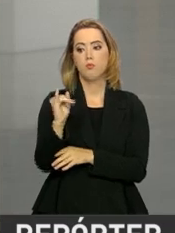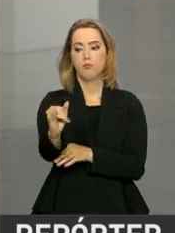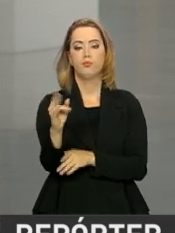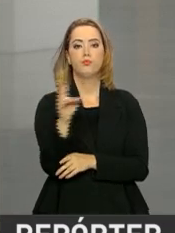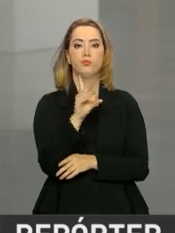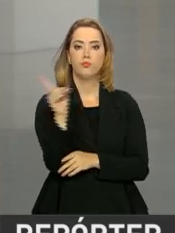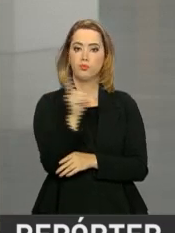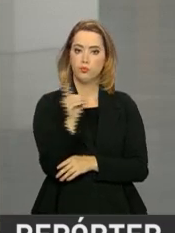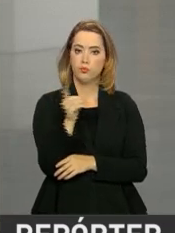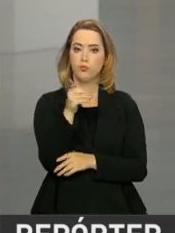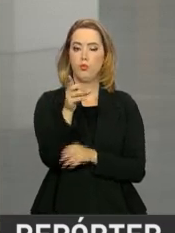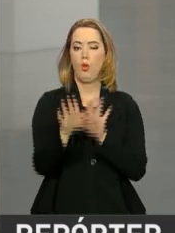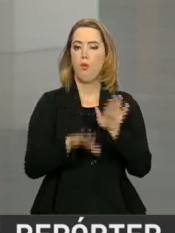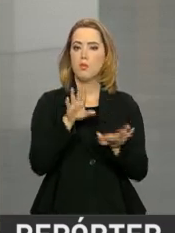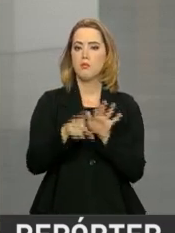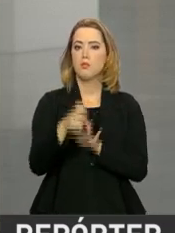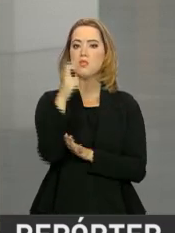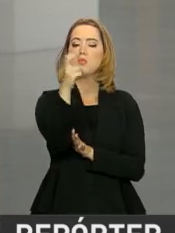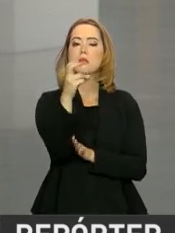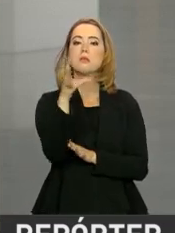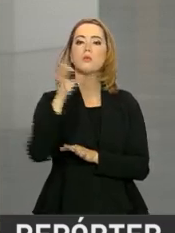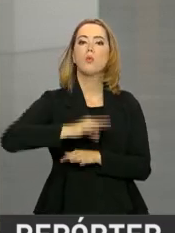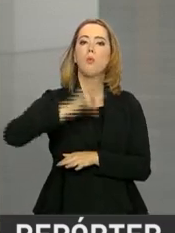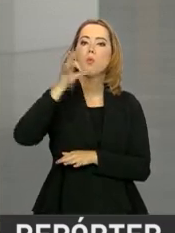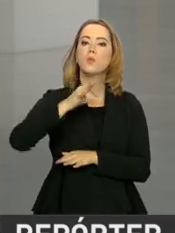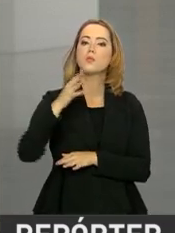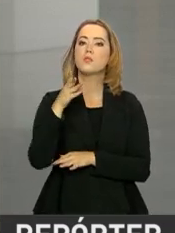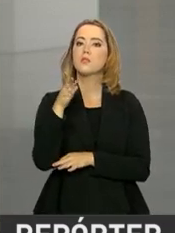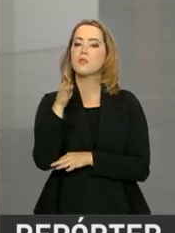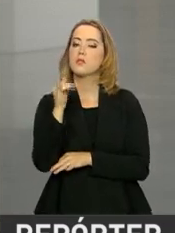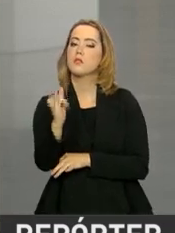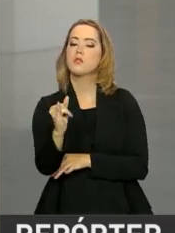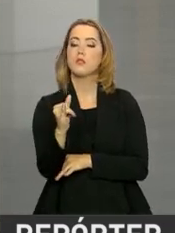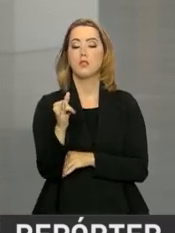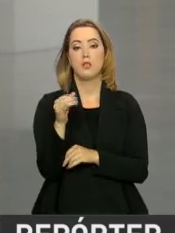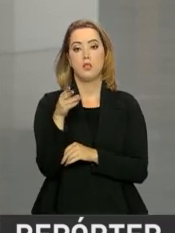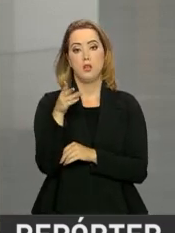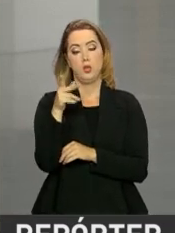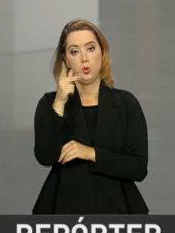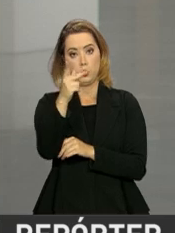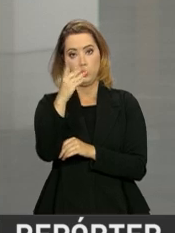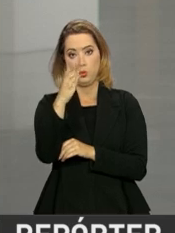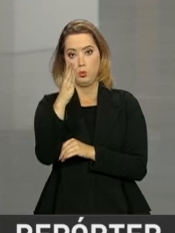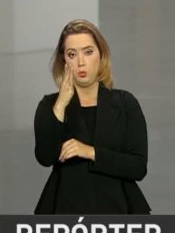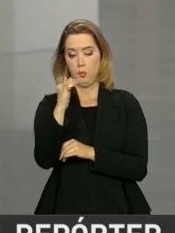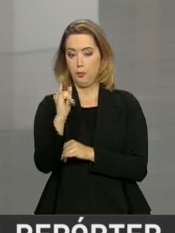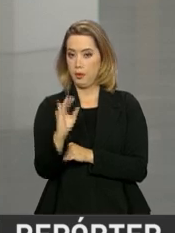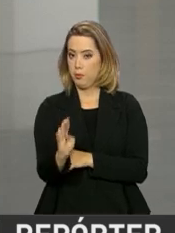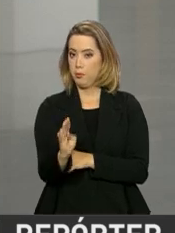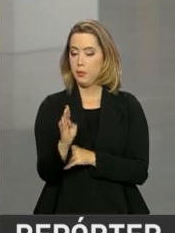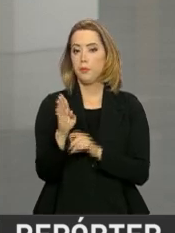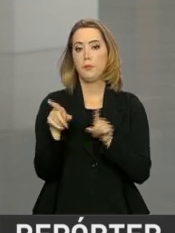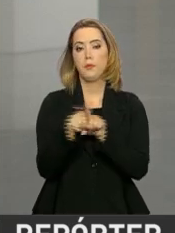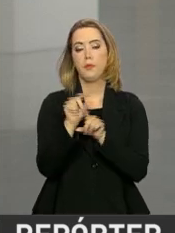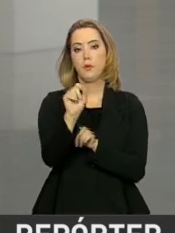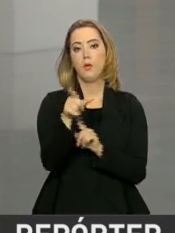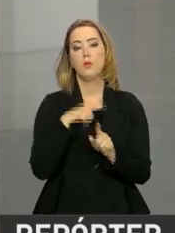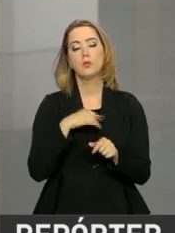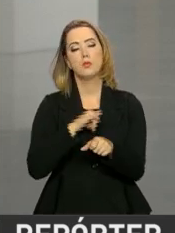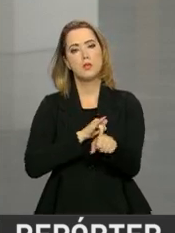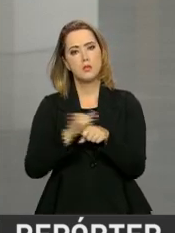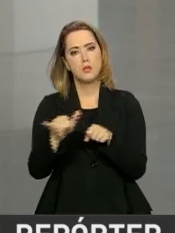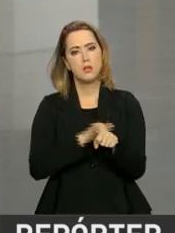dólares, mais ou menos 5% do PIB dos Estados Unidos. Por esta e outras questões, é estratégico para qualquer